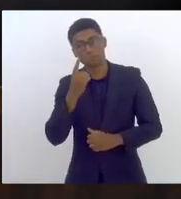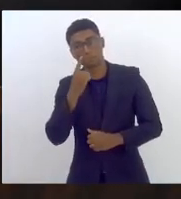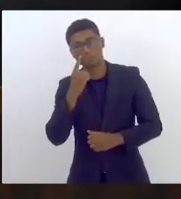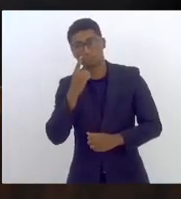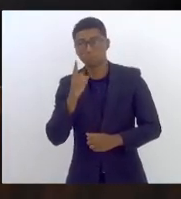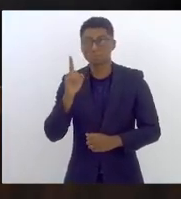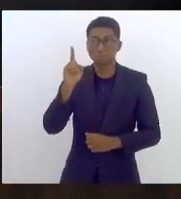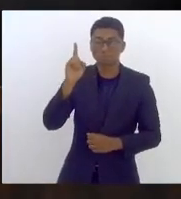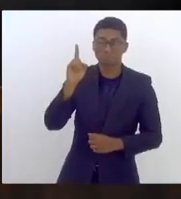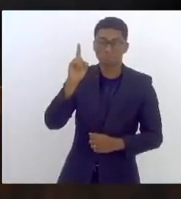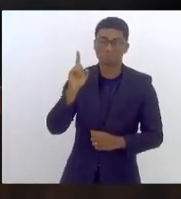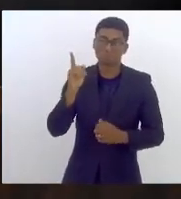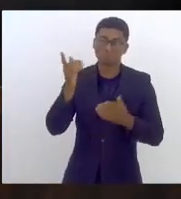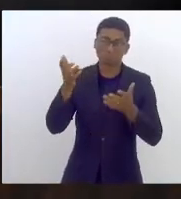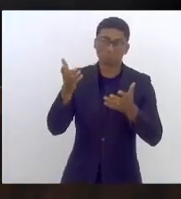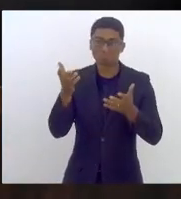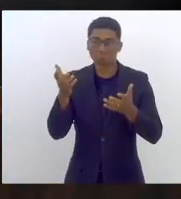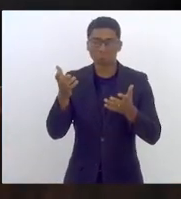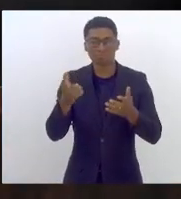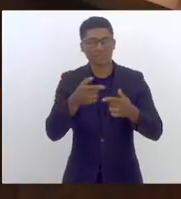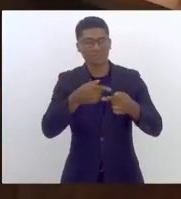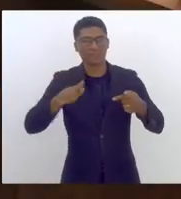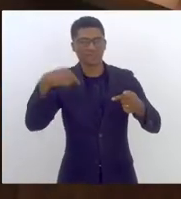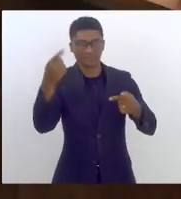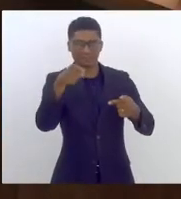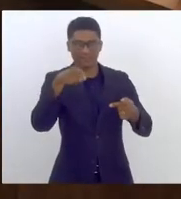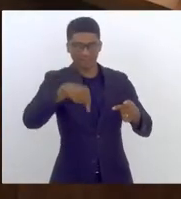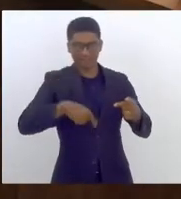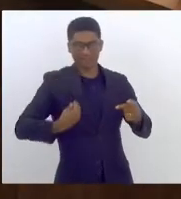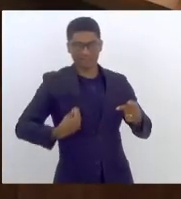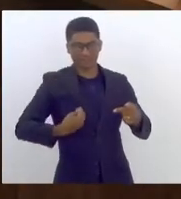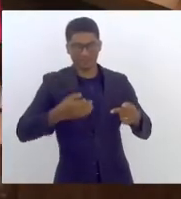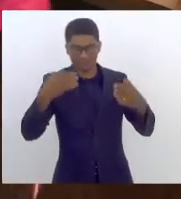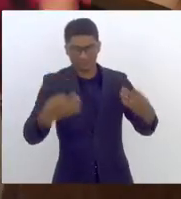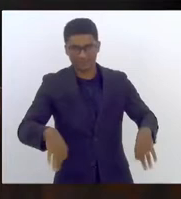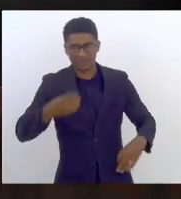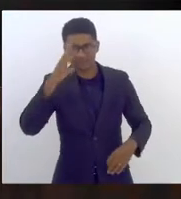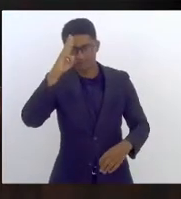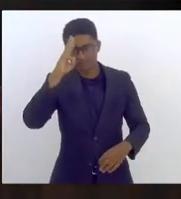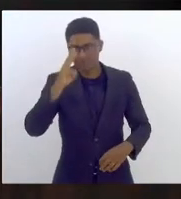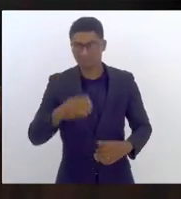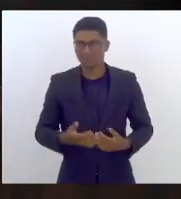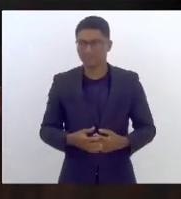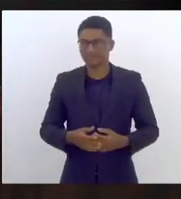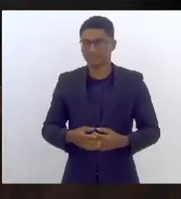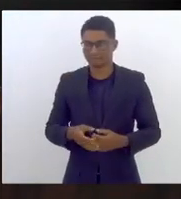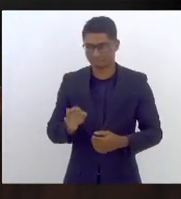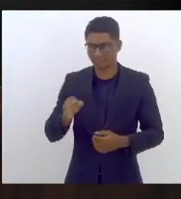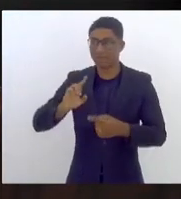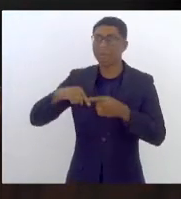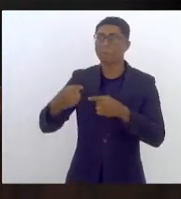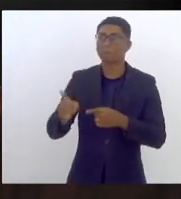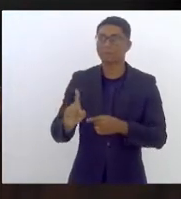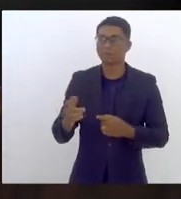céu semana que vem você tá aí terça-feira depois não